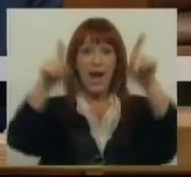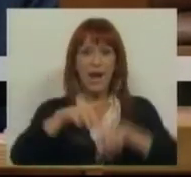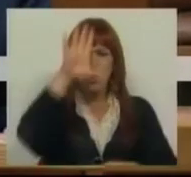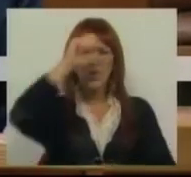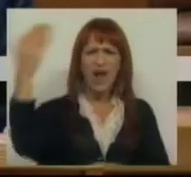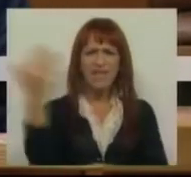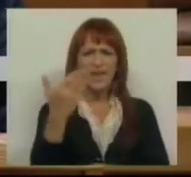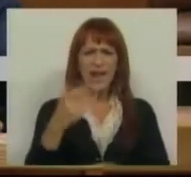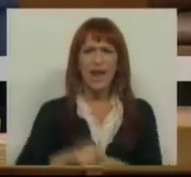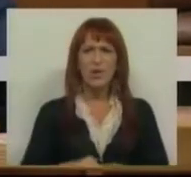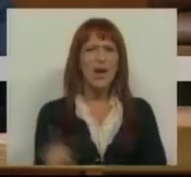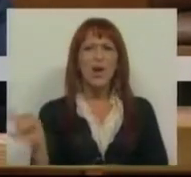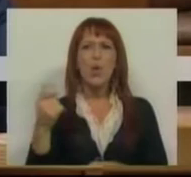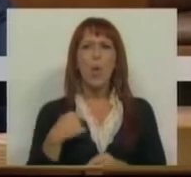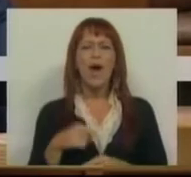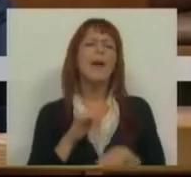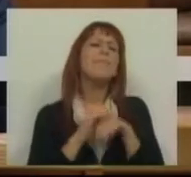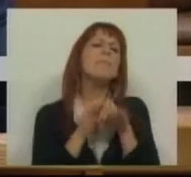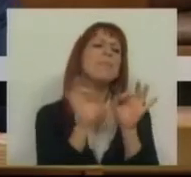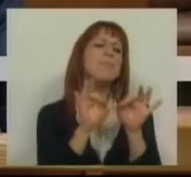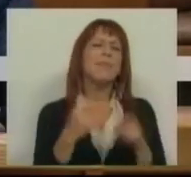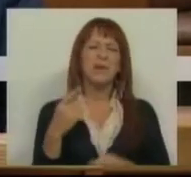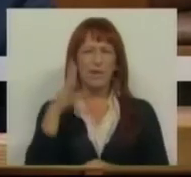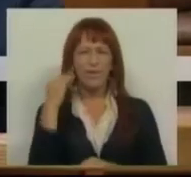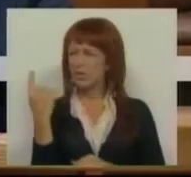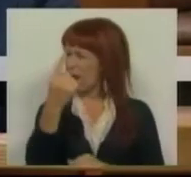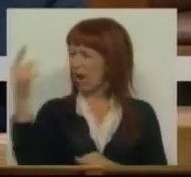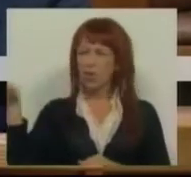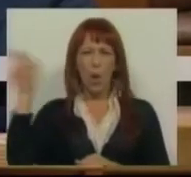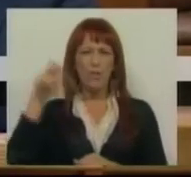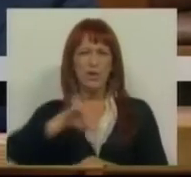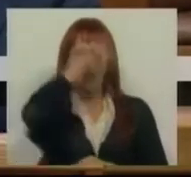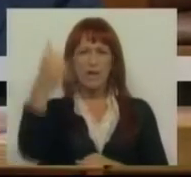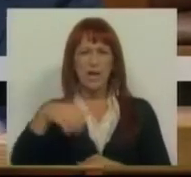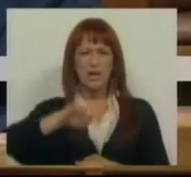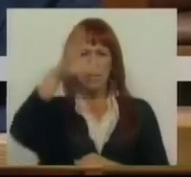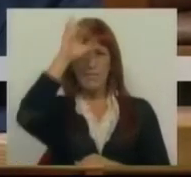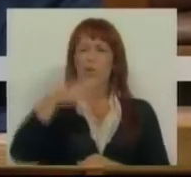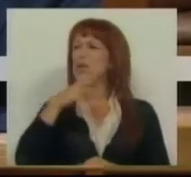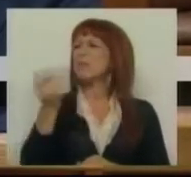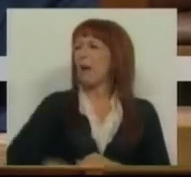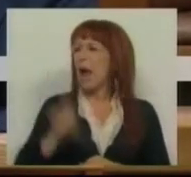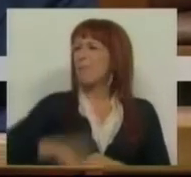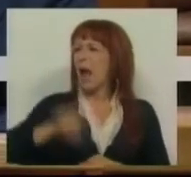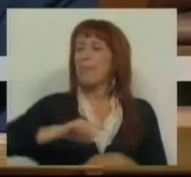um Estado de Direito e não um protetorado, como vergonhosamente o Vice-Primeiro-Ministro passa os dias a